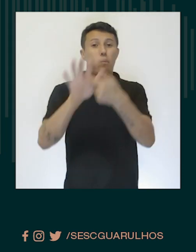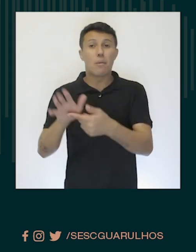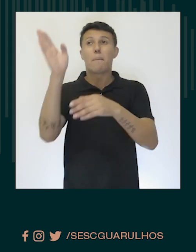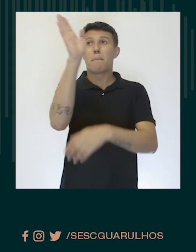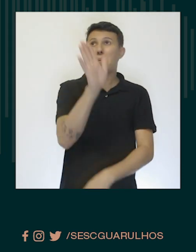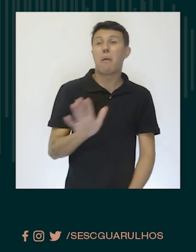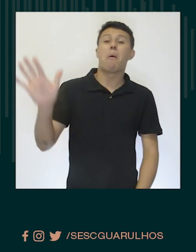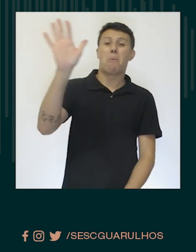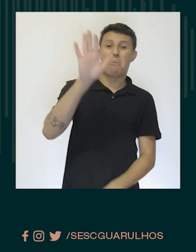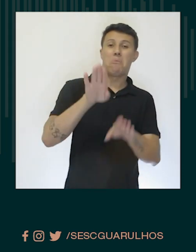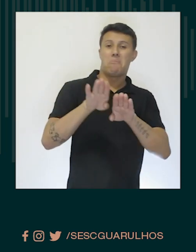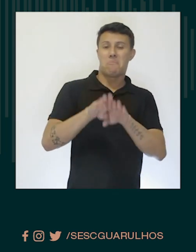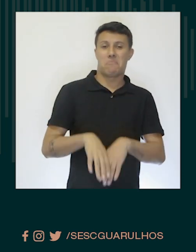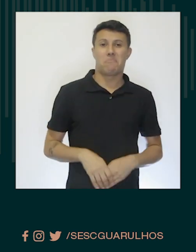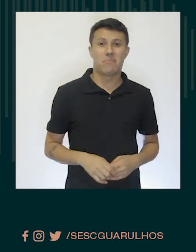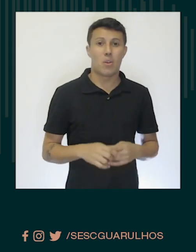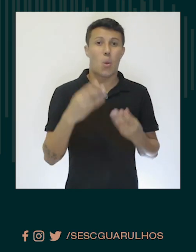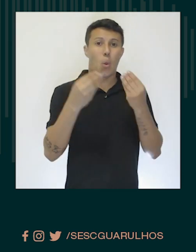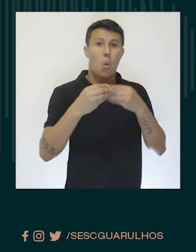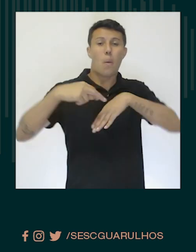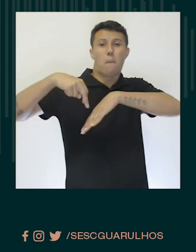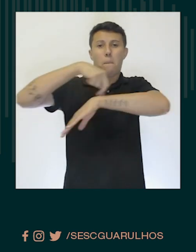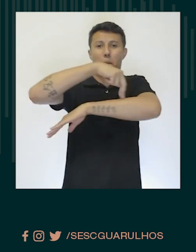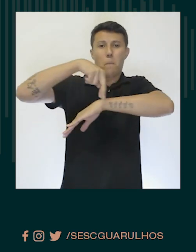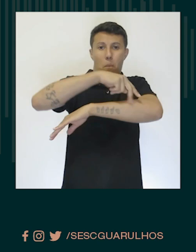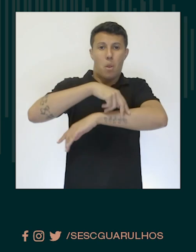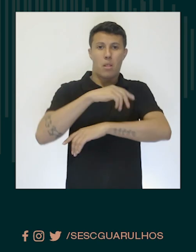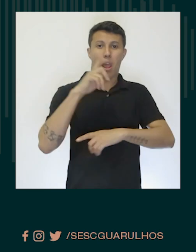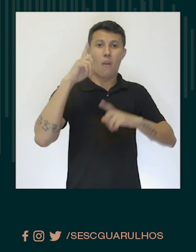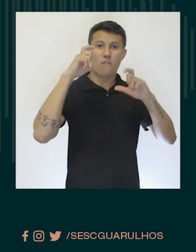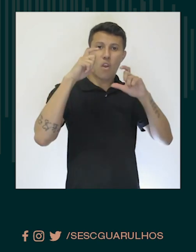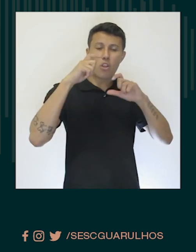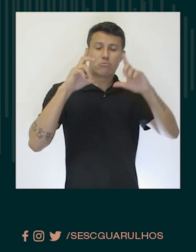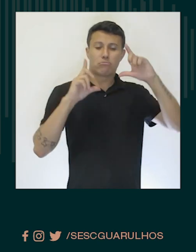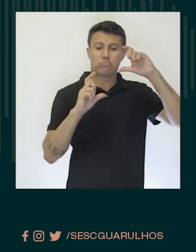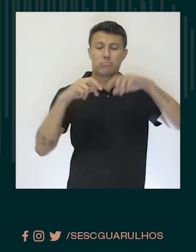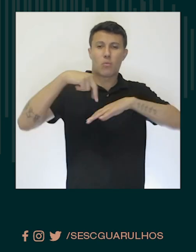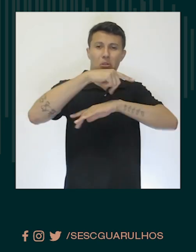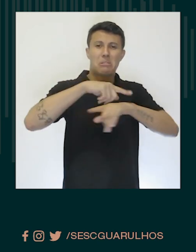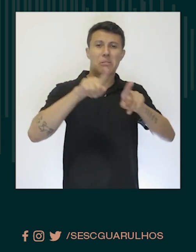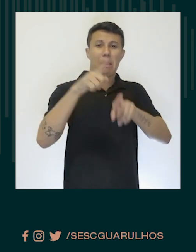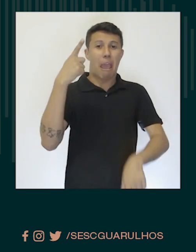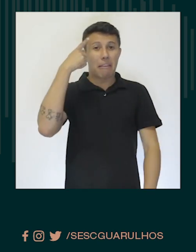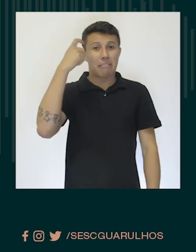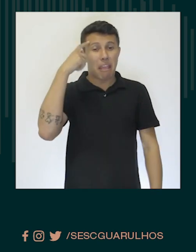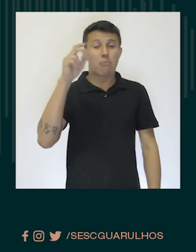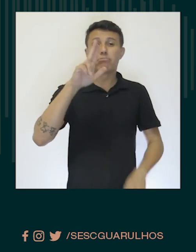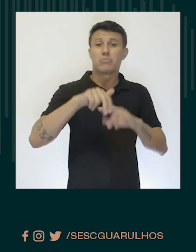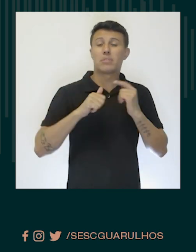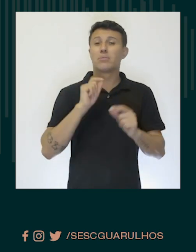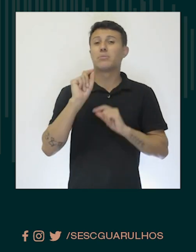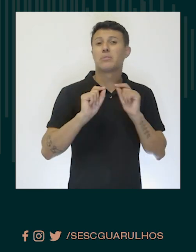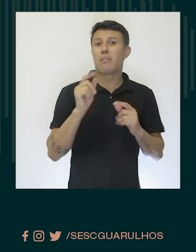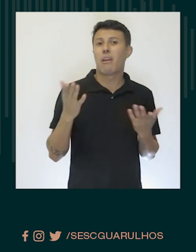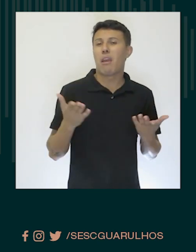Através da moda, sendo modelo, através das ideias, porque ele é um cara que, por mais que ele tenha 18 anos